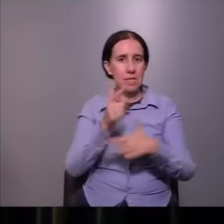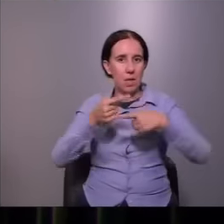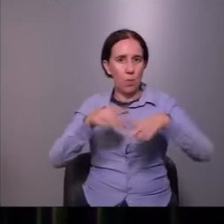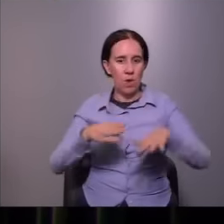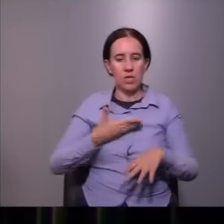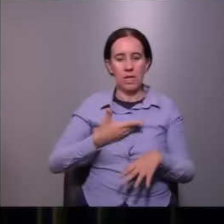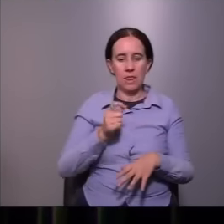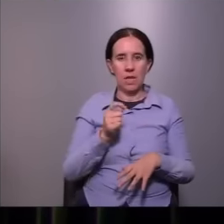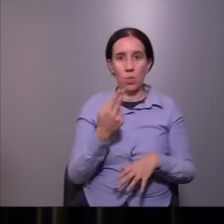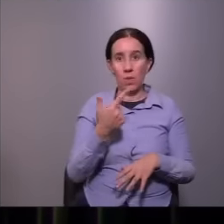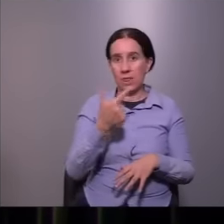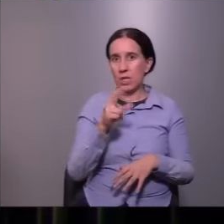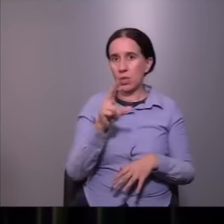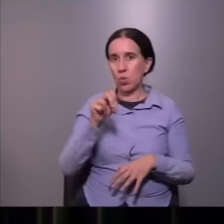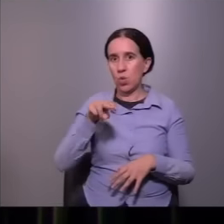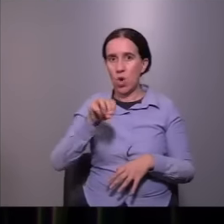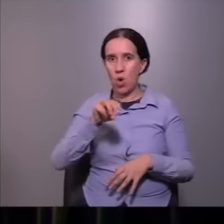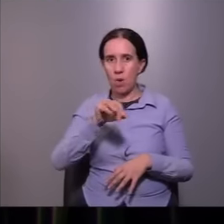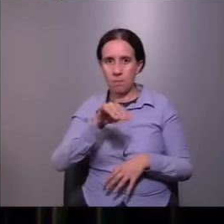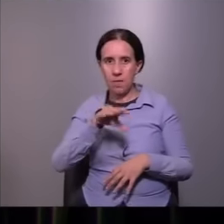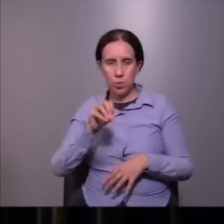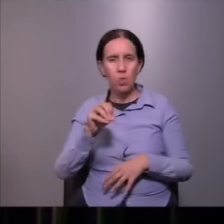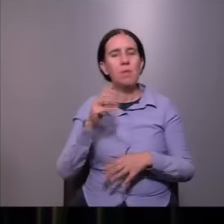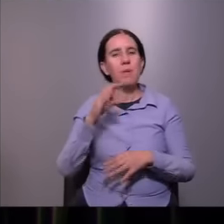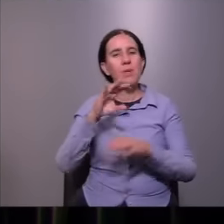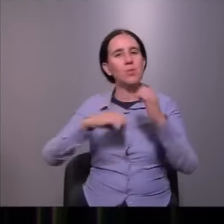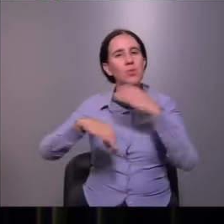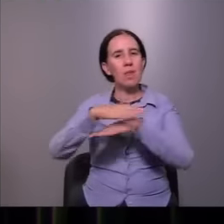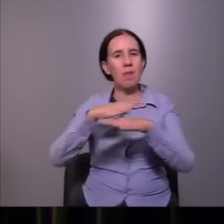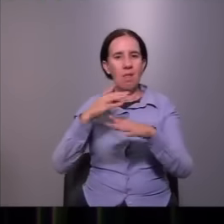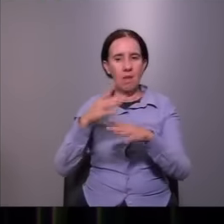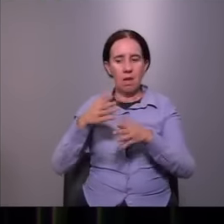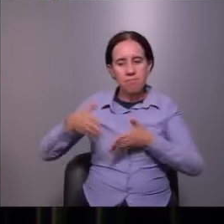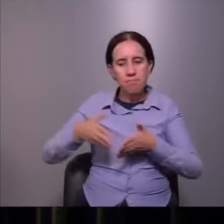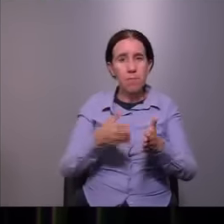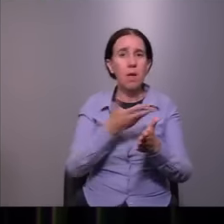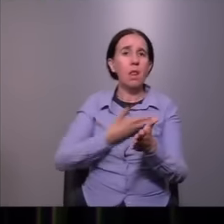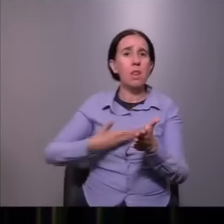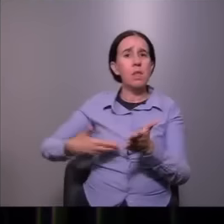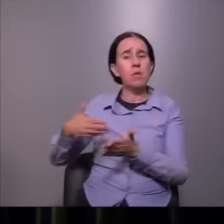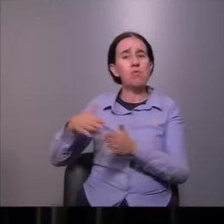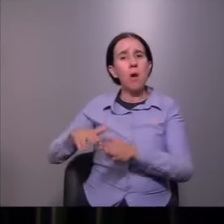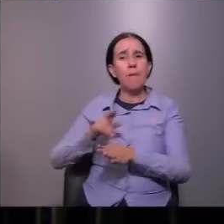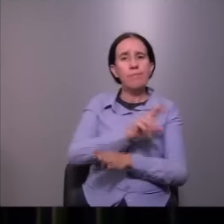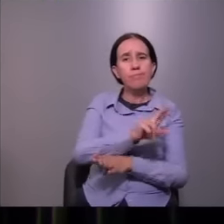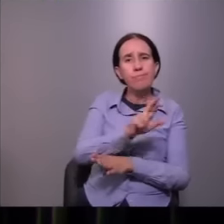do Deuteronómio, com a linguagem própria daquele tempo, espelhando a realidade das